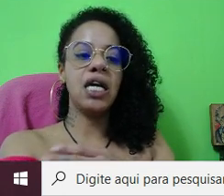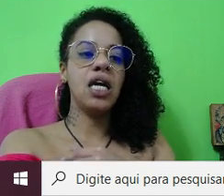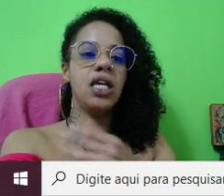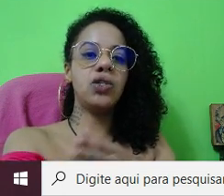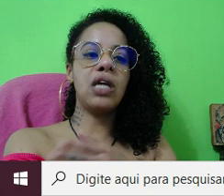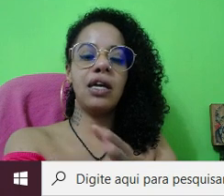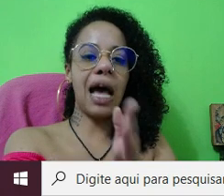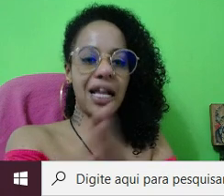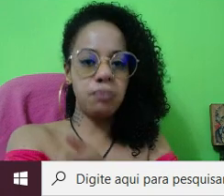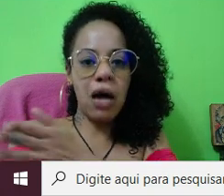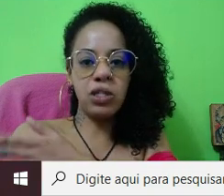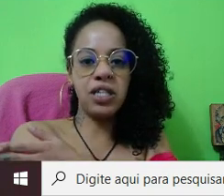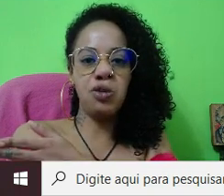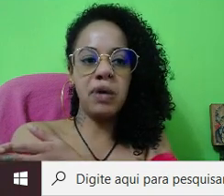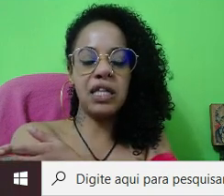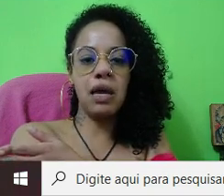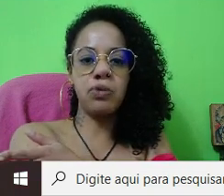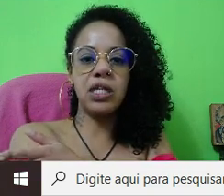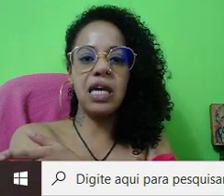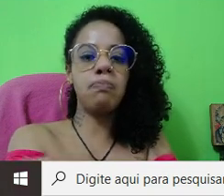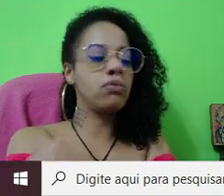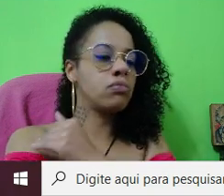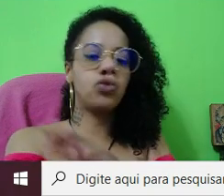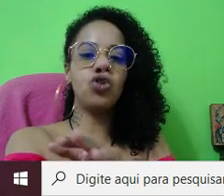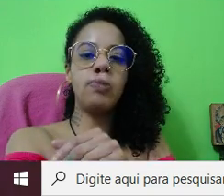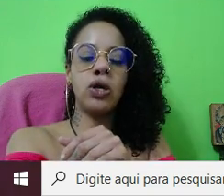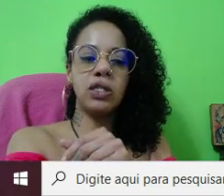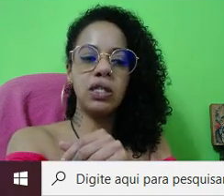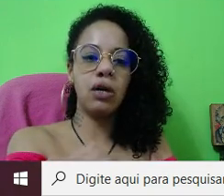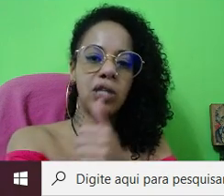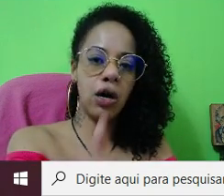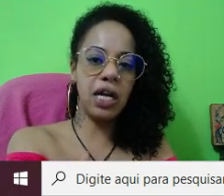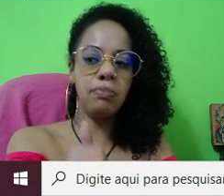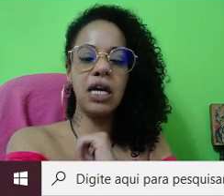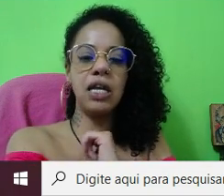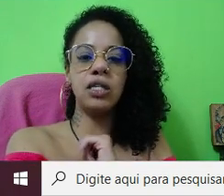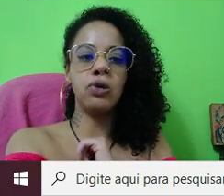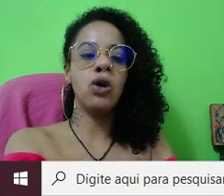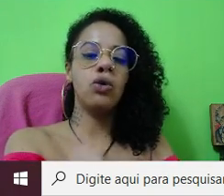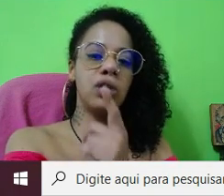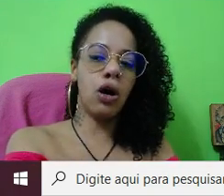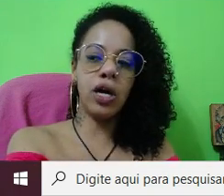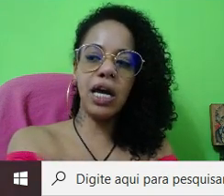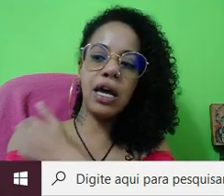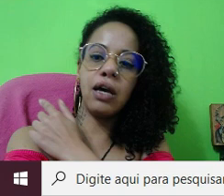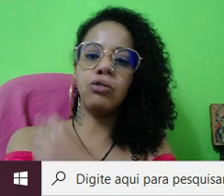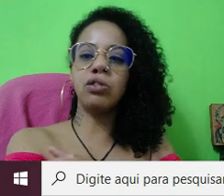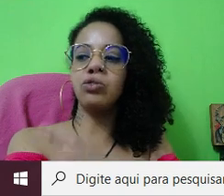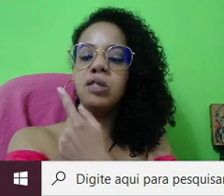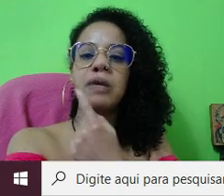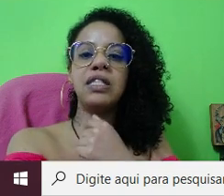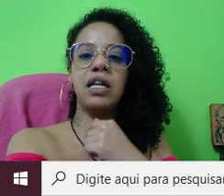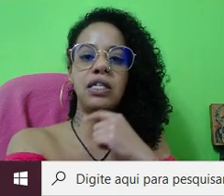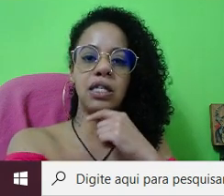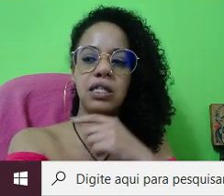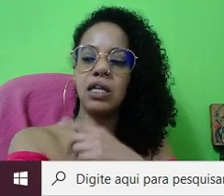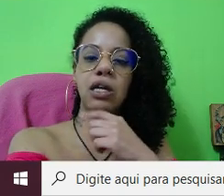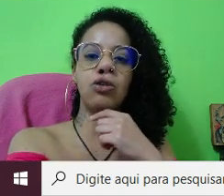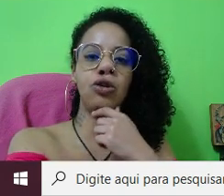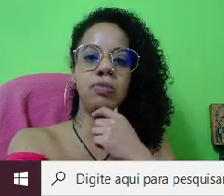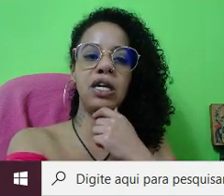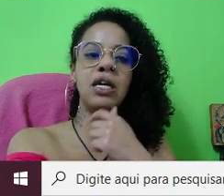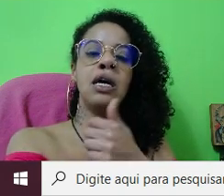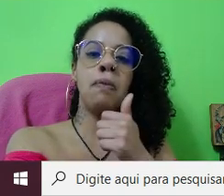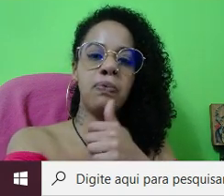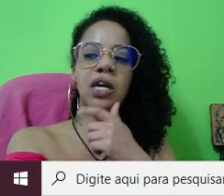agrária isso daí as pautas do PT por exemplo tudo bosta toda hora liberalismo o da hora é são os especialistas